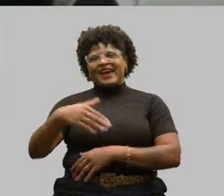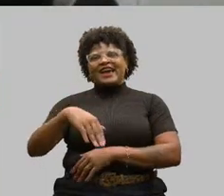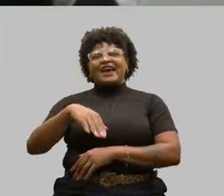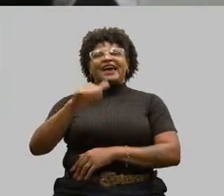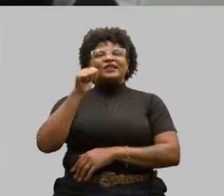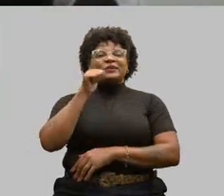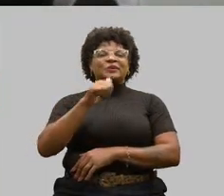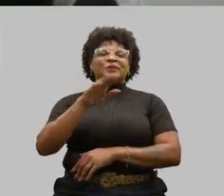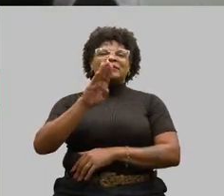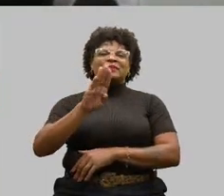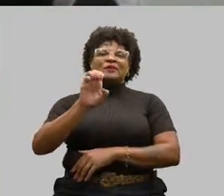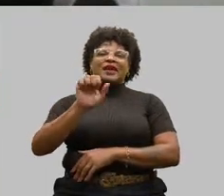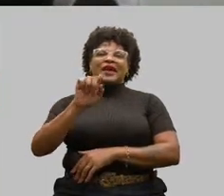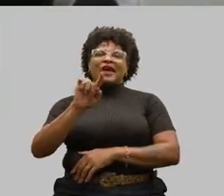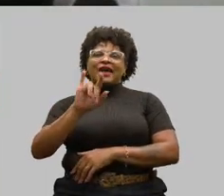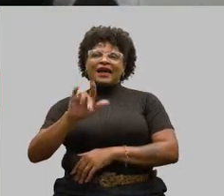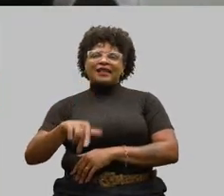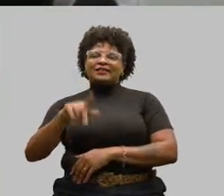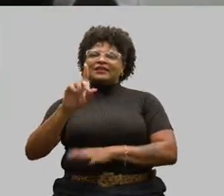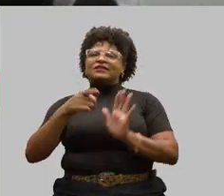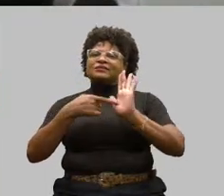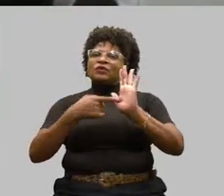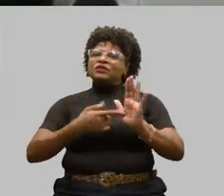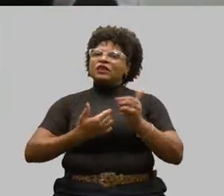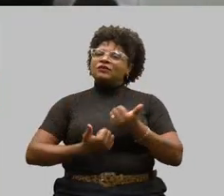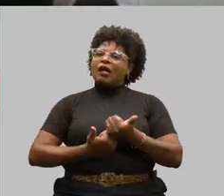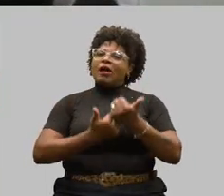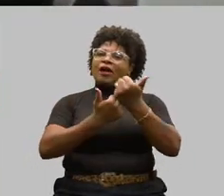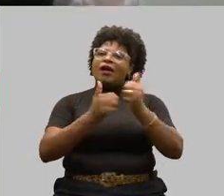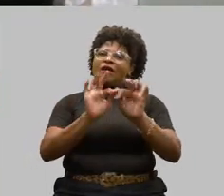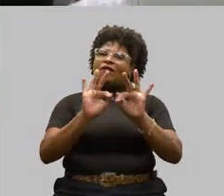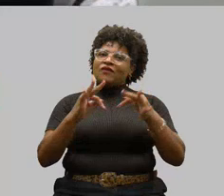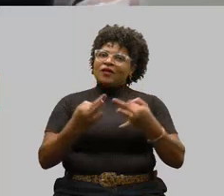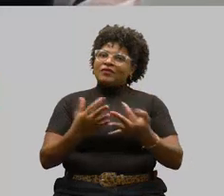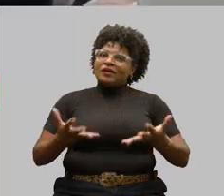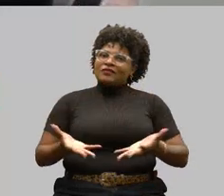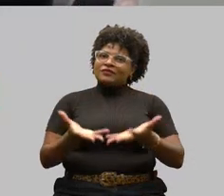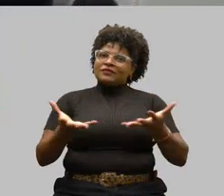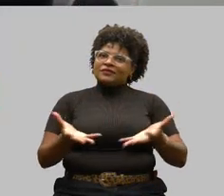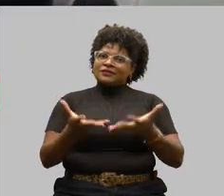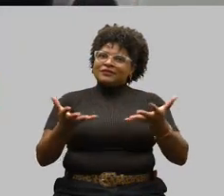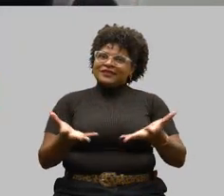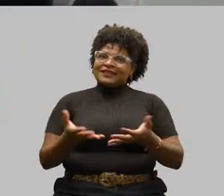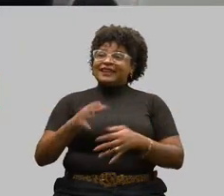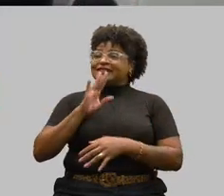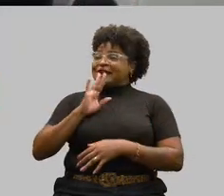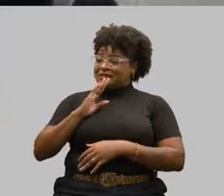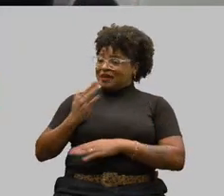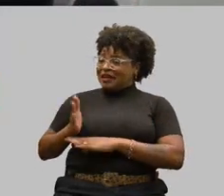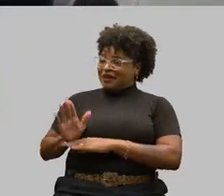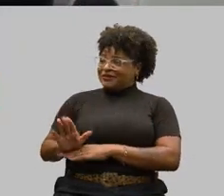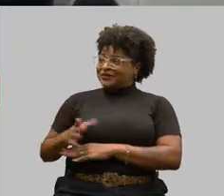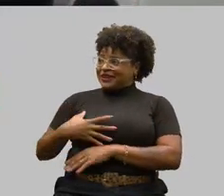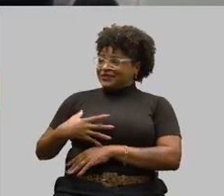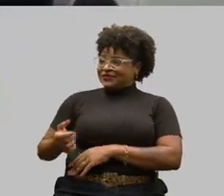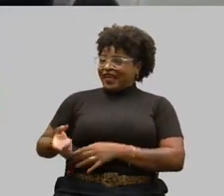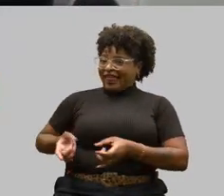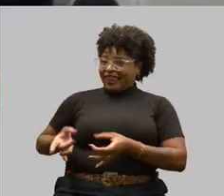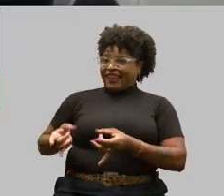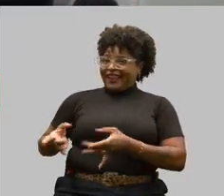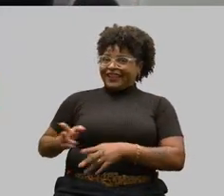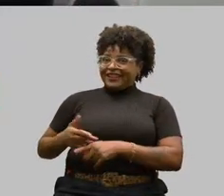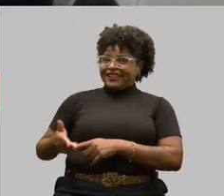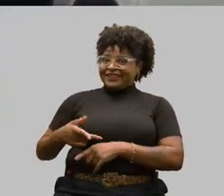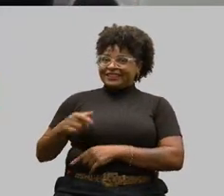apoio da família da parte motivacional Inclusive a mãe mostra vendendo peixe do filho aqui é isso aí tem que